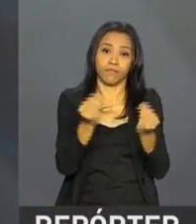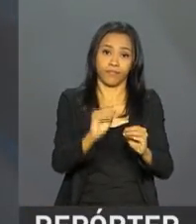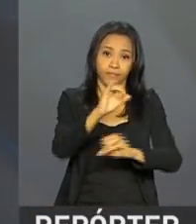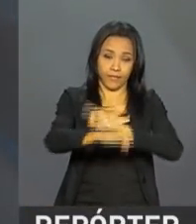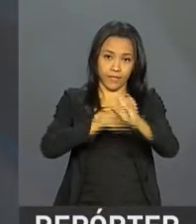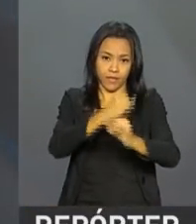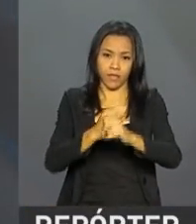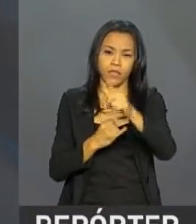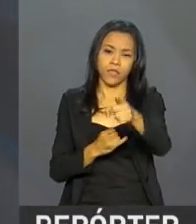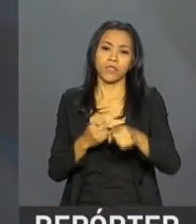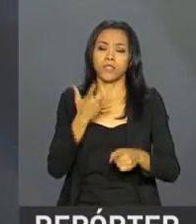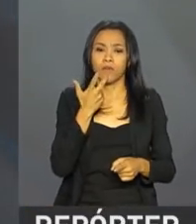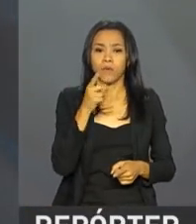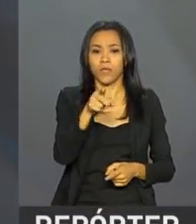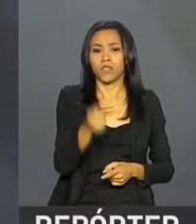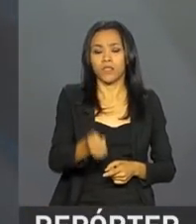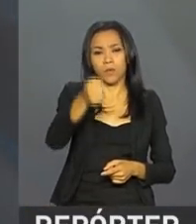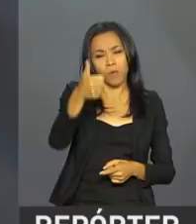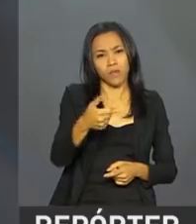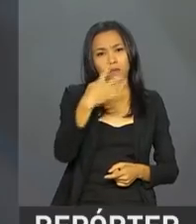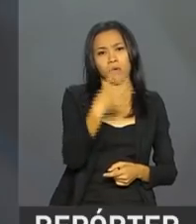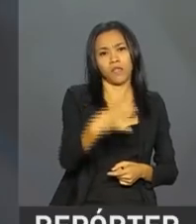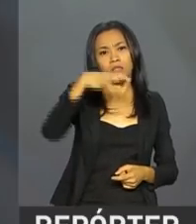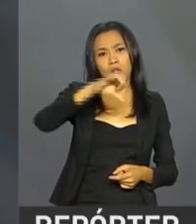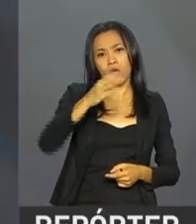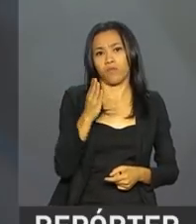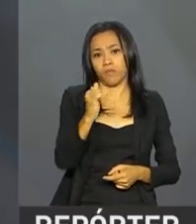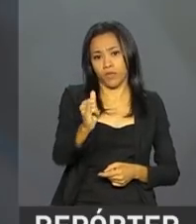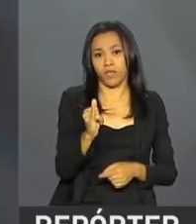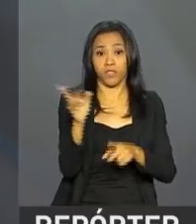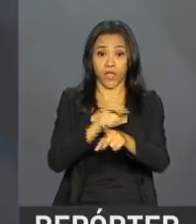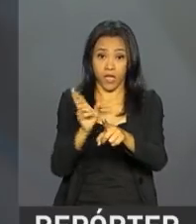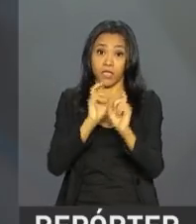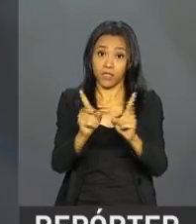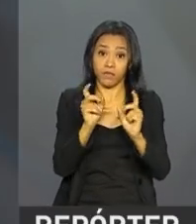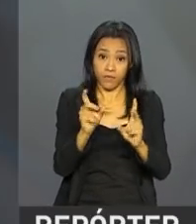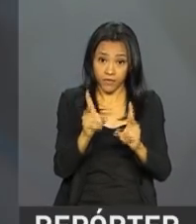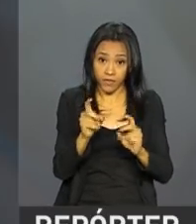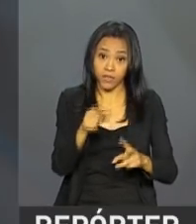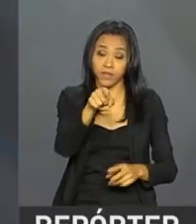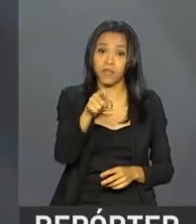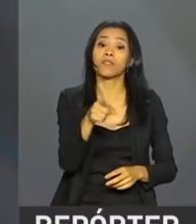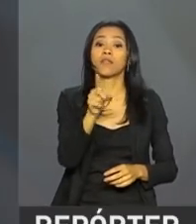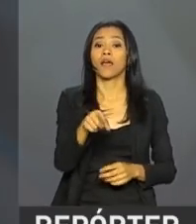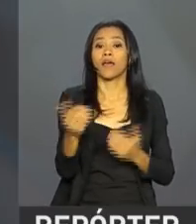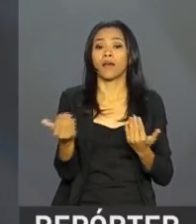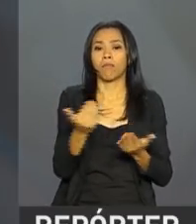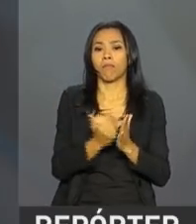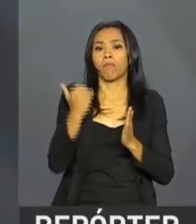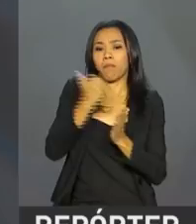vendas em e commerce no brasil chega a quase 49 bilhões de reais um crescimento nominal de 10% em relação a